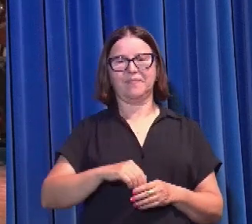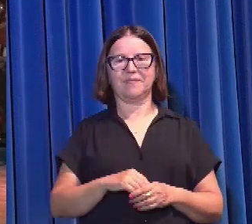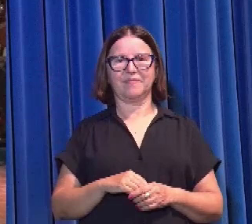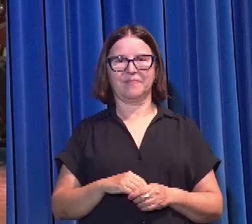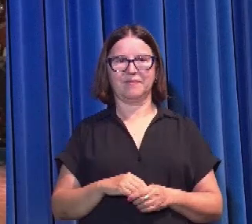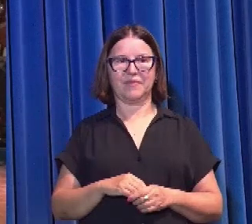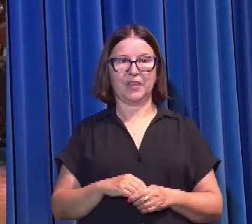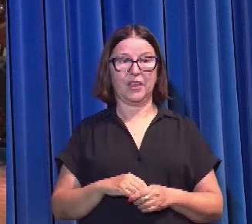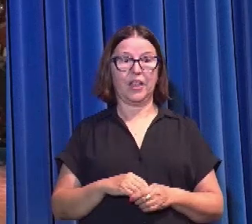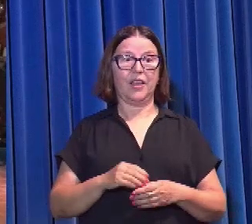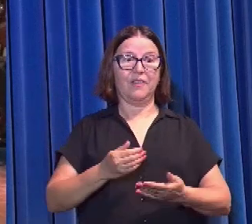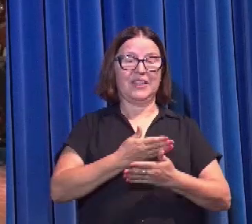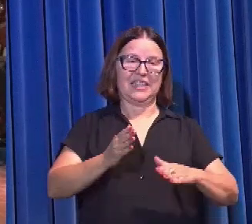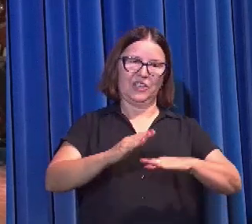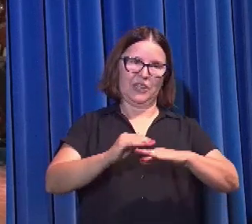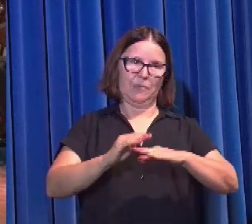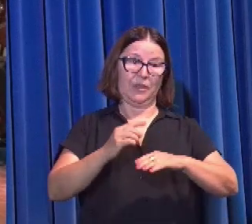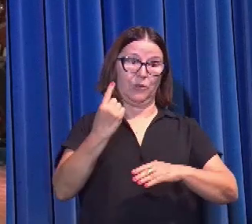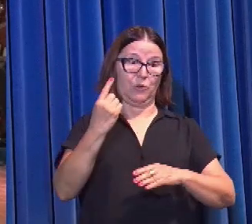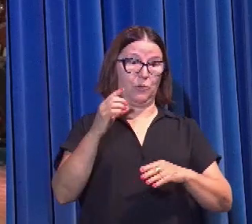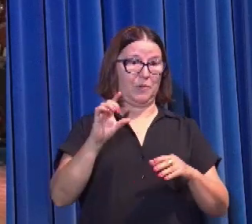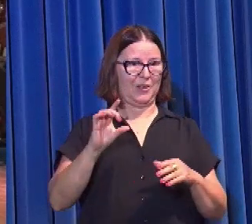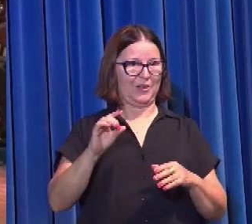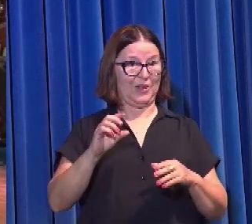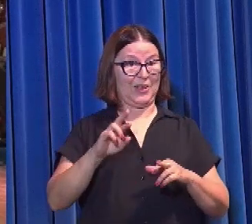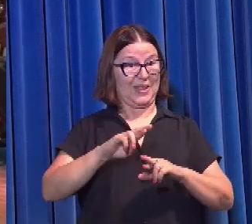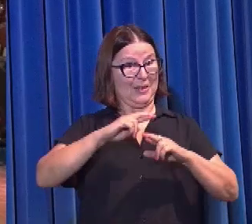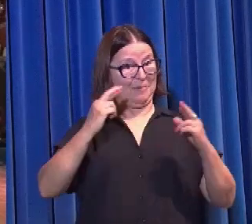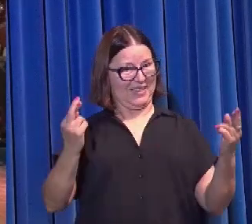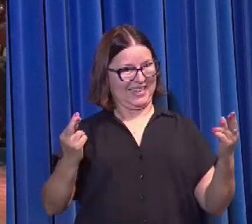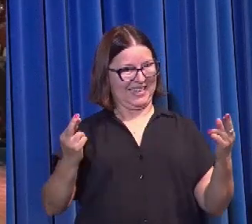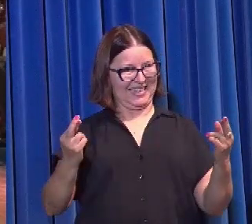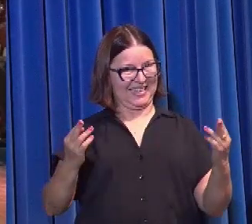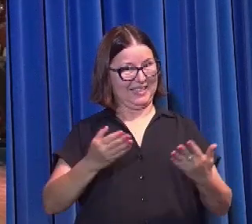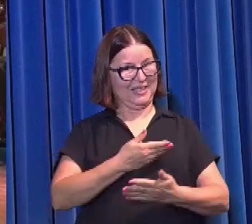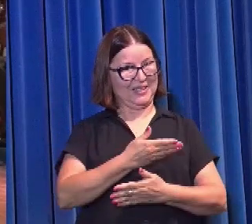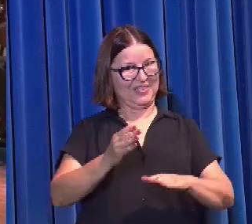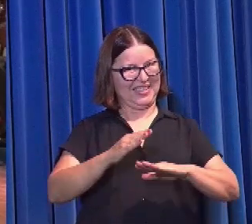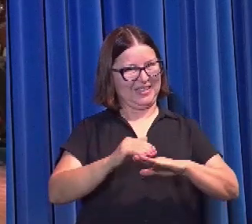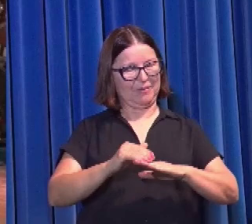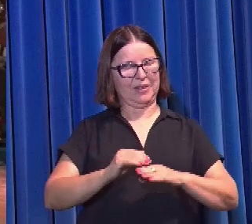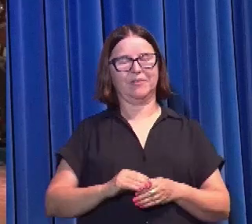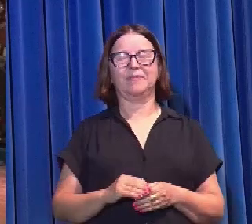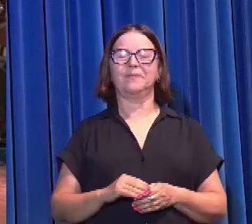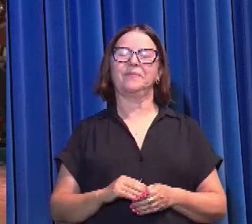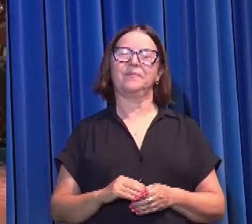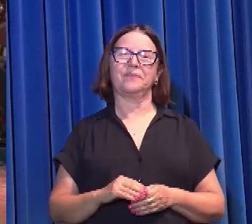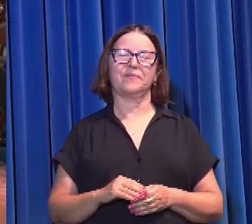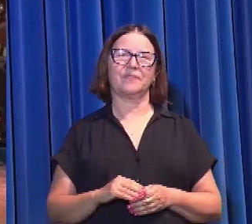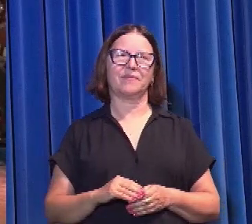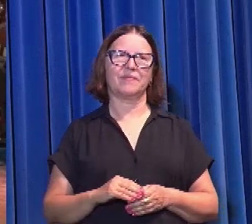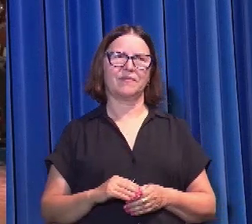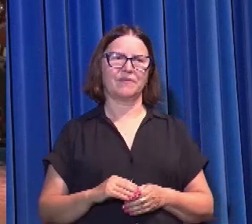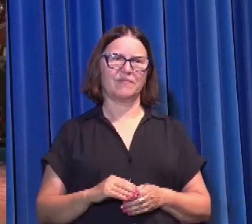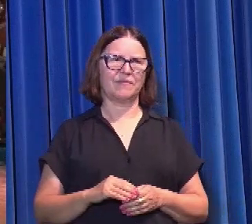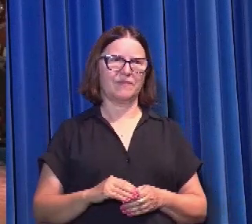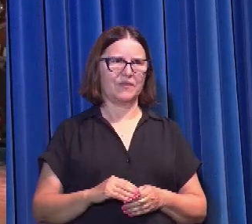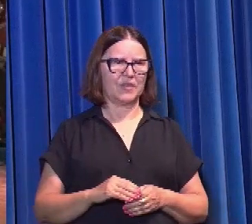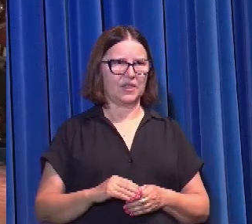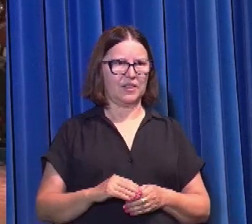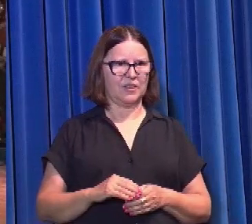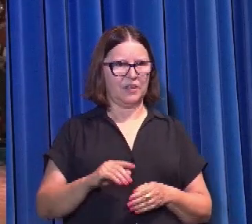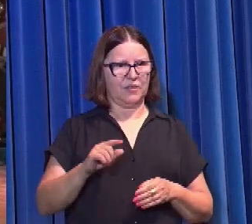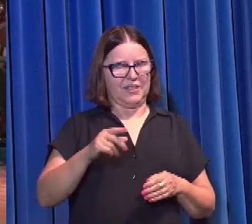como também fostes chamados numa só esperança da vossa vocação. Irmão, você acha que o mundo que a gente vive hoje é polarizado ou não? Já ouviu